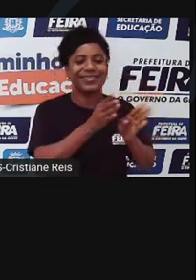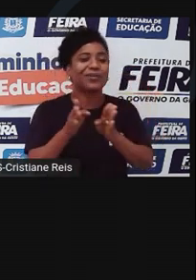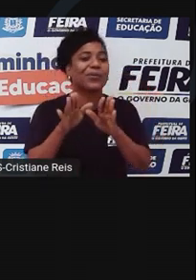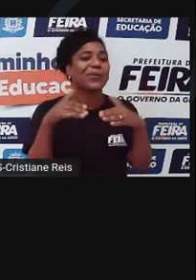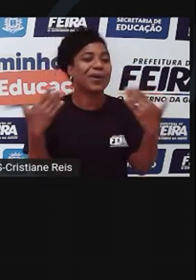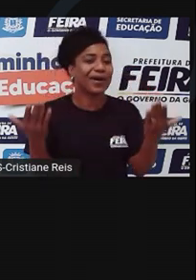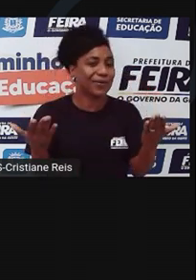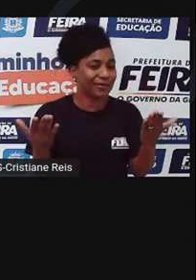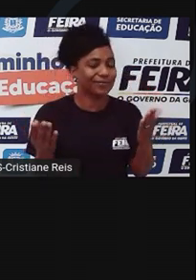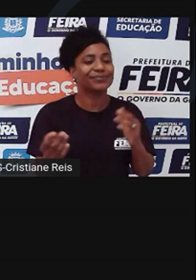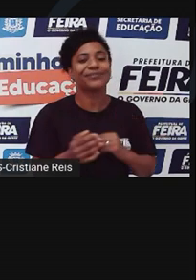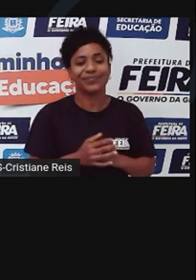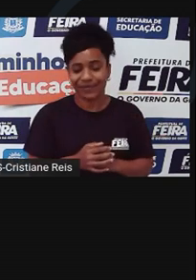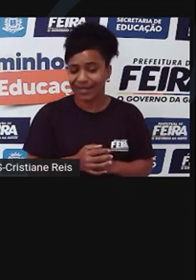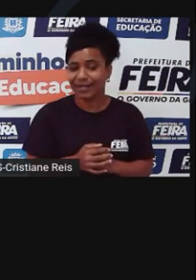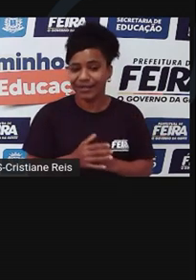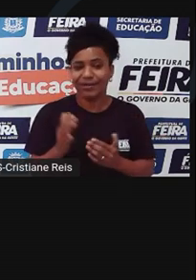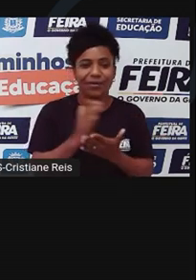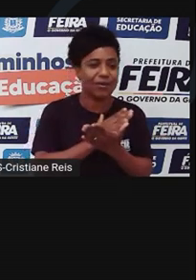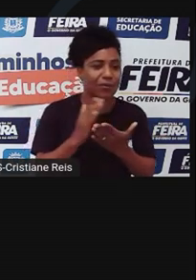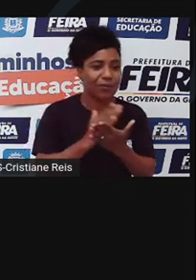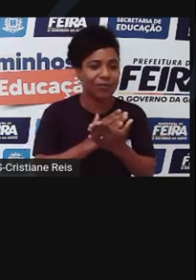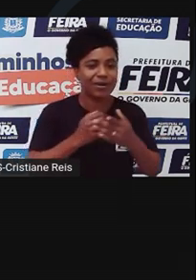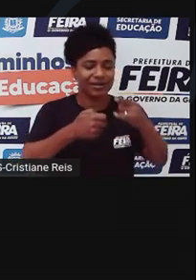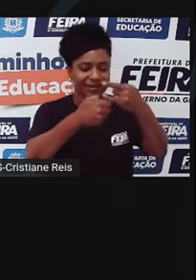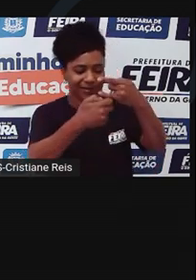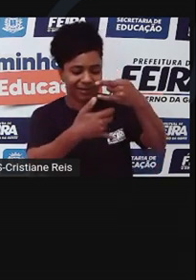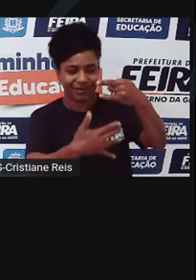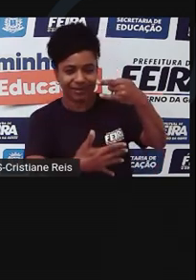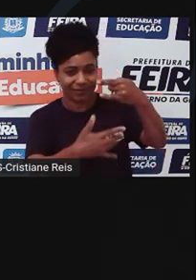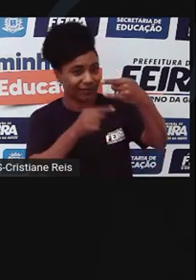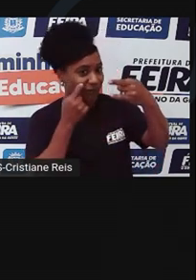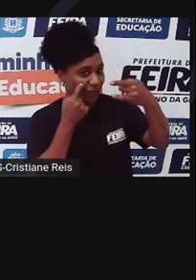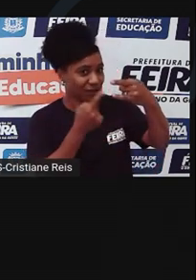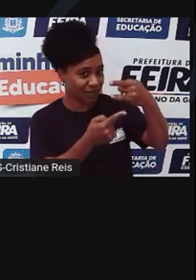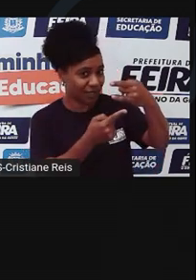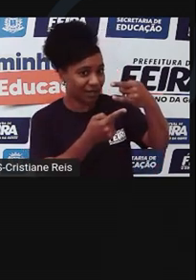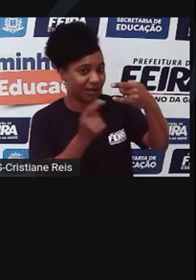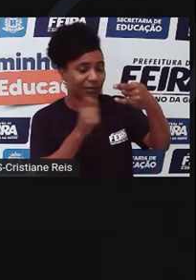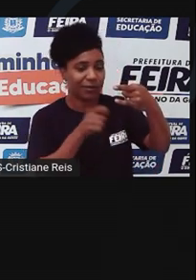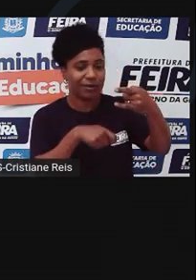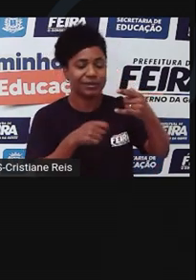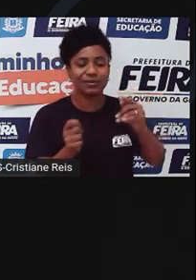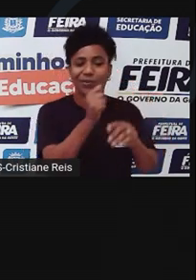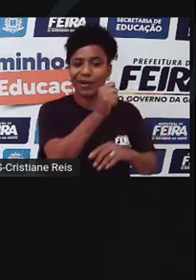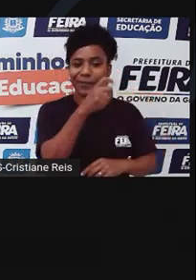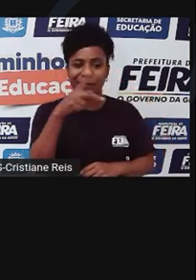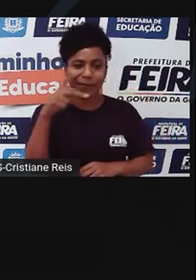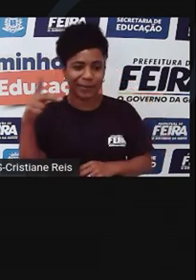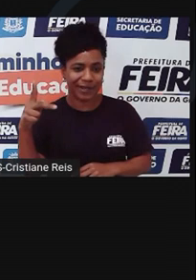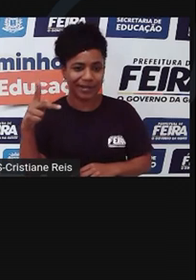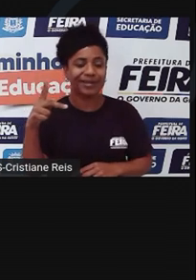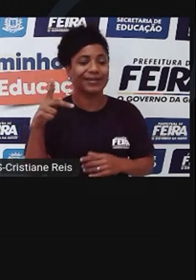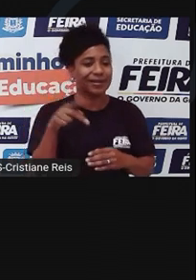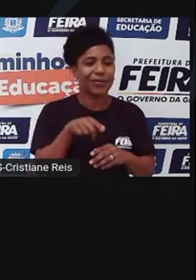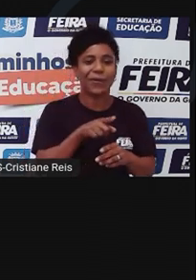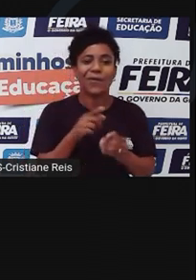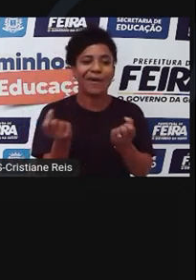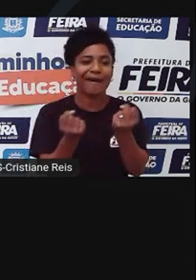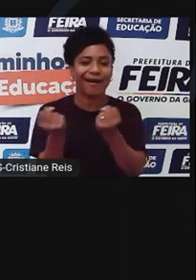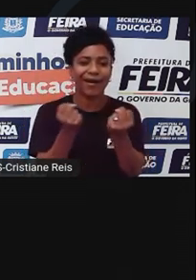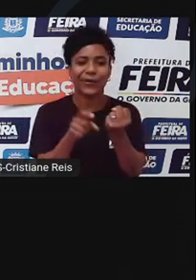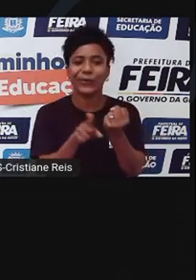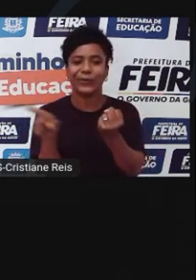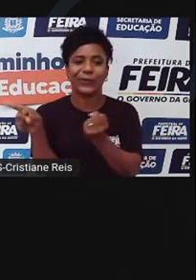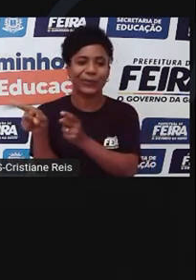das cidades inteligentes já começaram a surgir também das como o Waze e te permite encontrar rotas mais utilizadas dentro